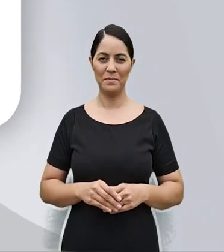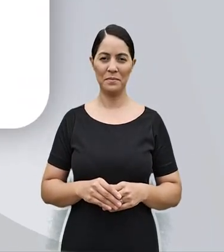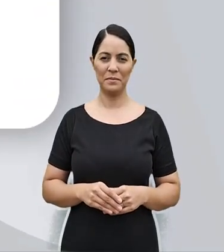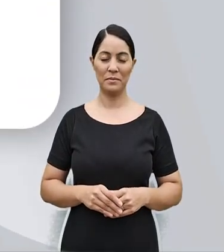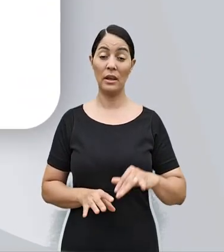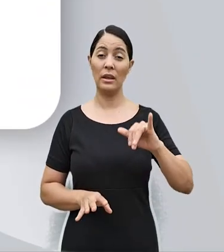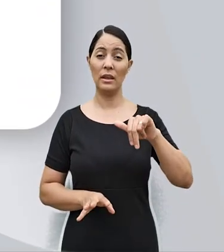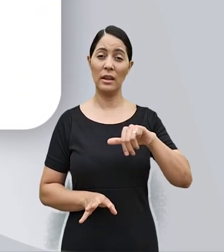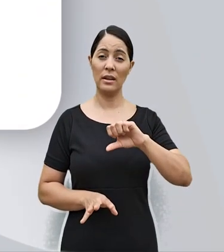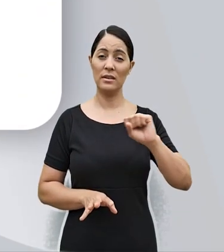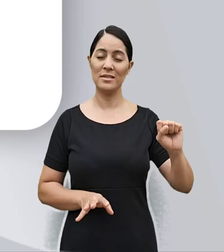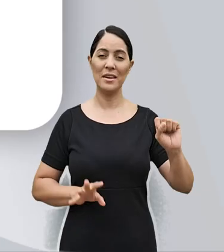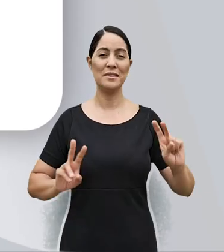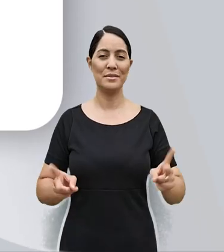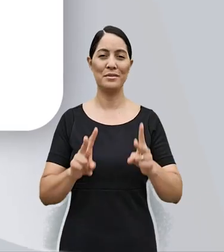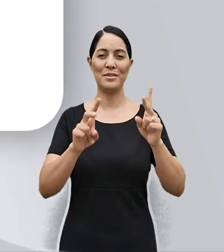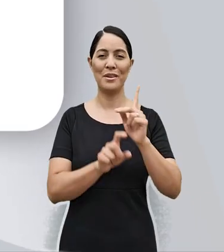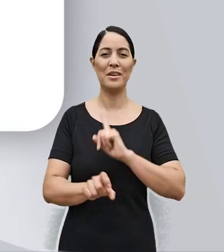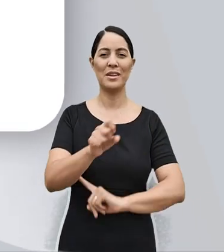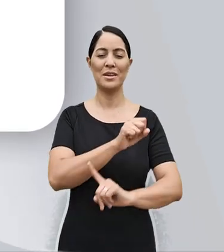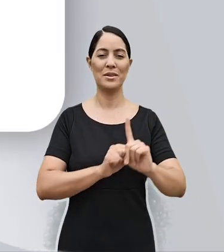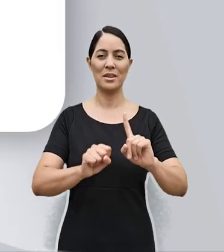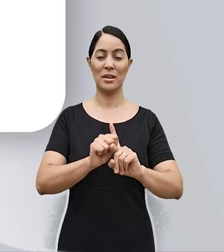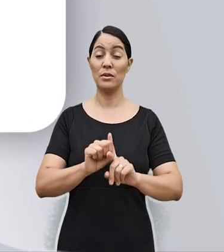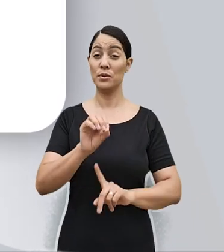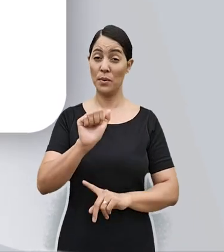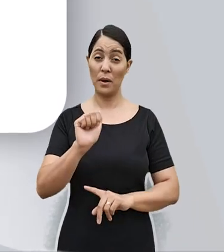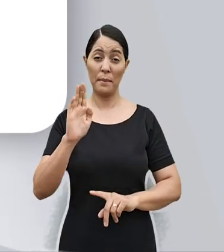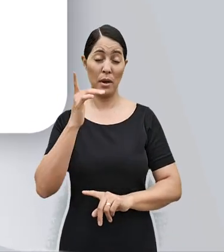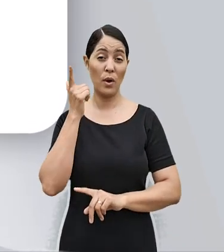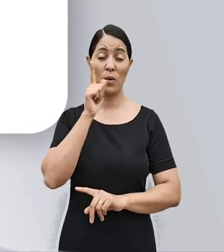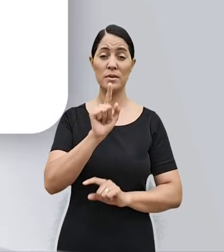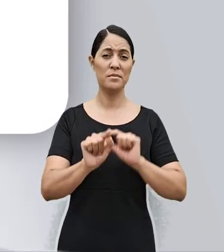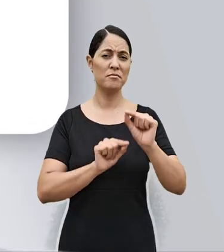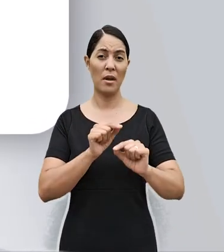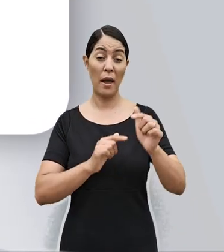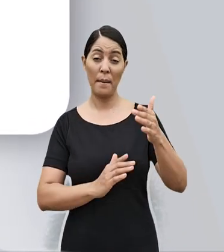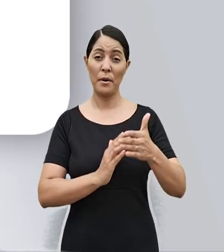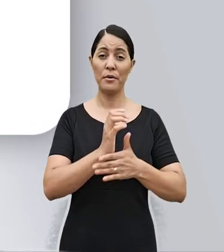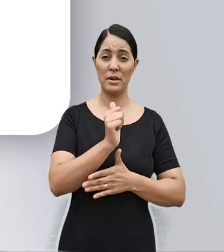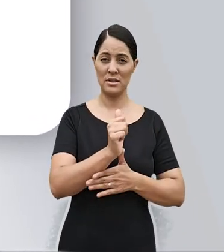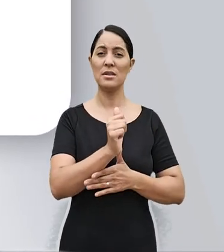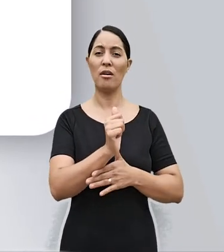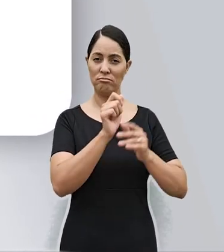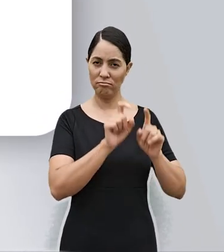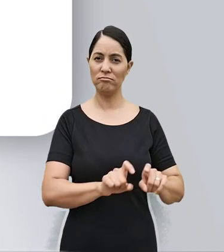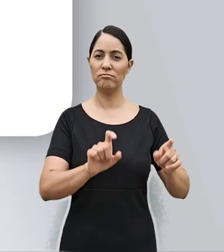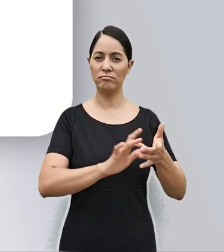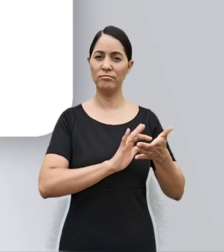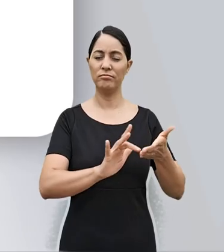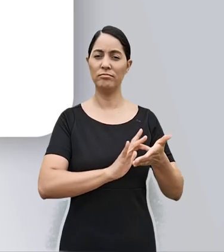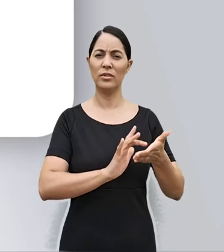No INSS, vitória de toda a sociedade. A OAB conseguiu que a entidade aprovasse a procuração eletrônica em todo o